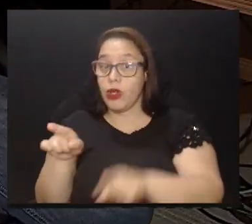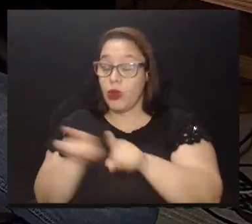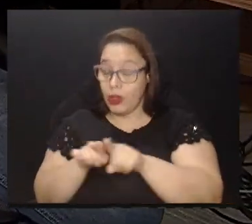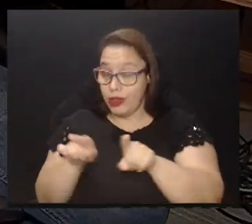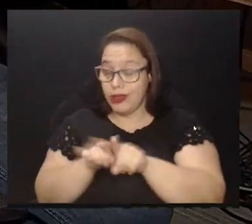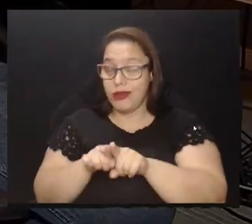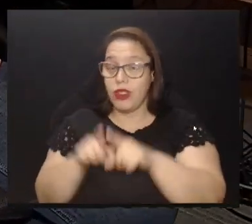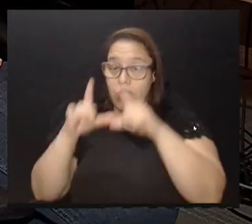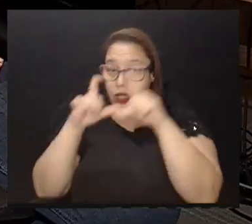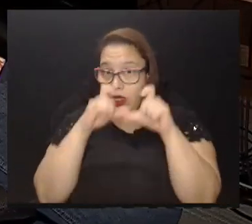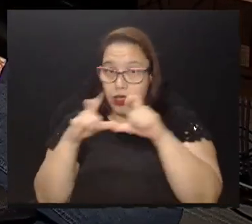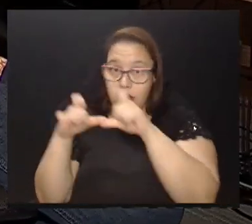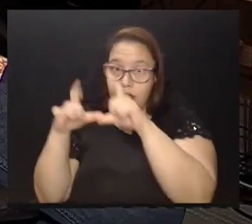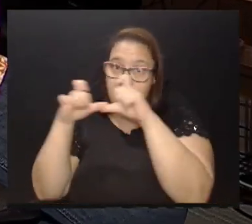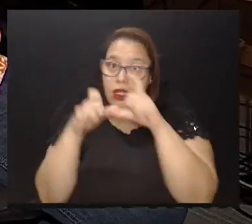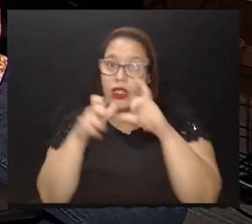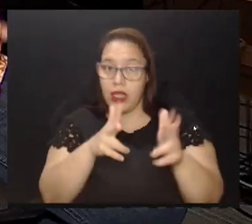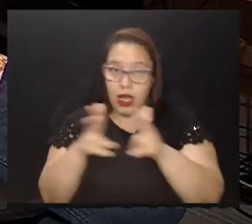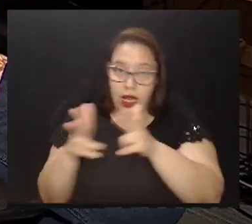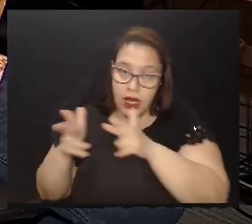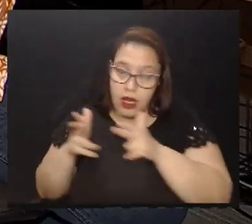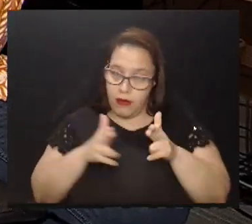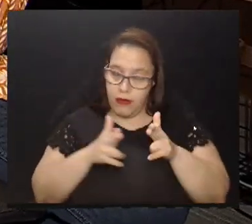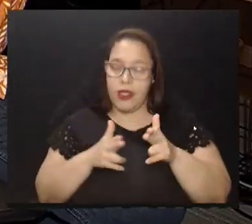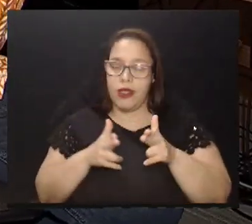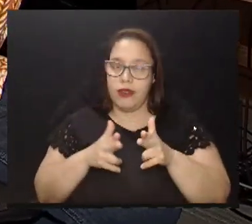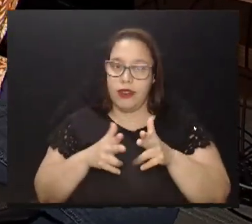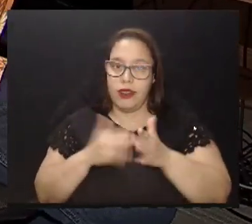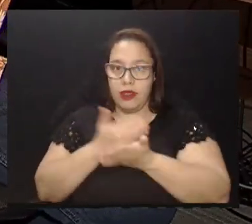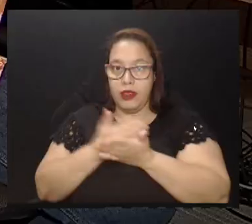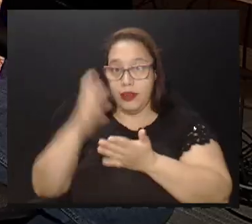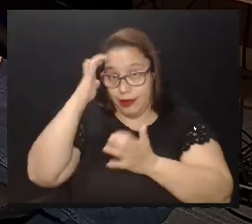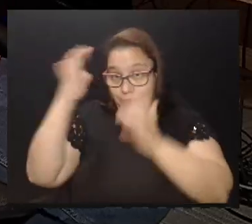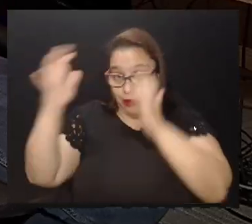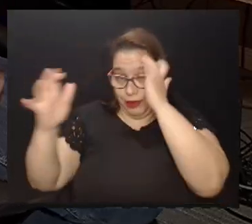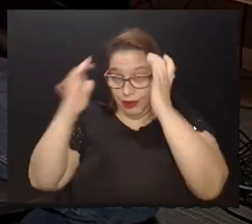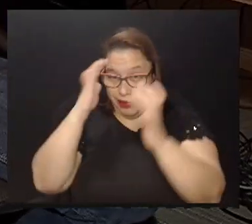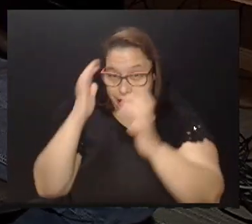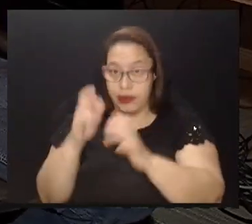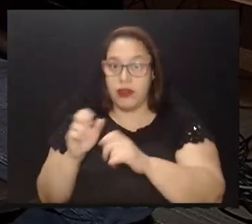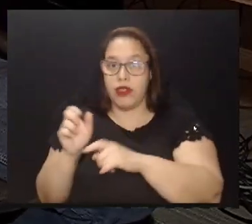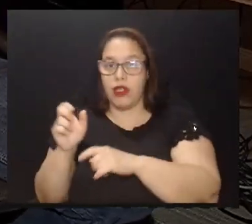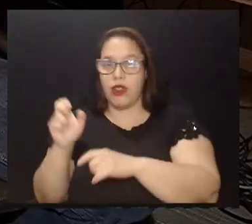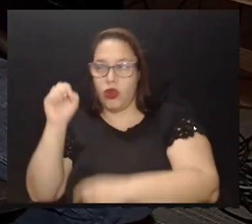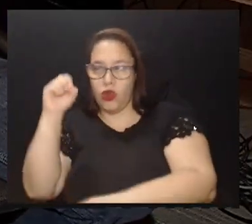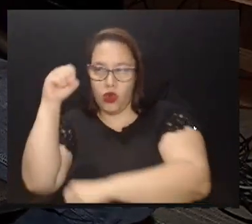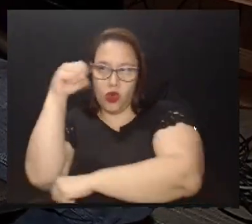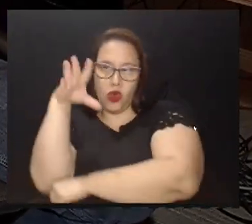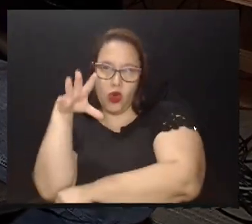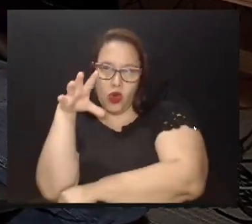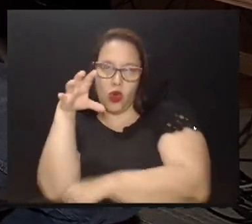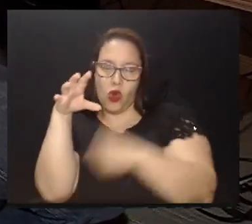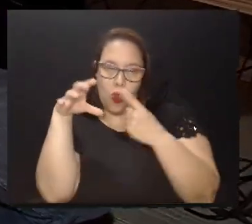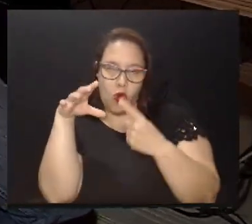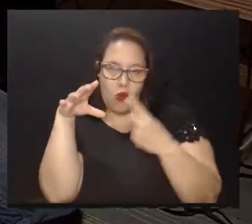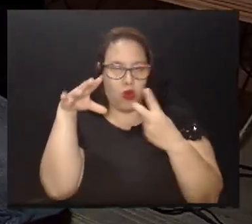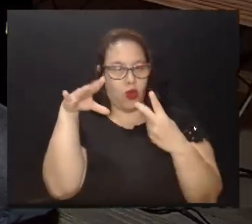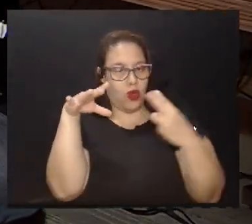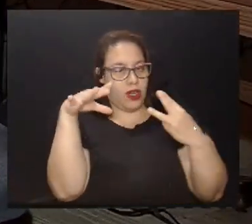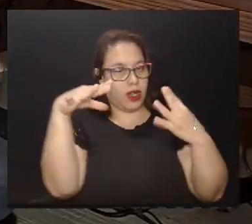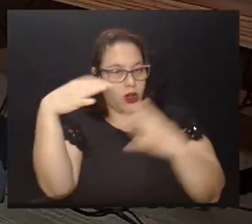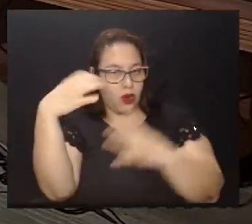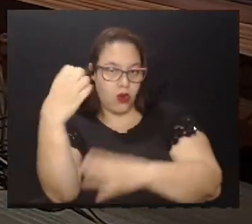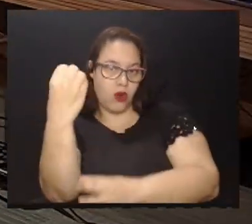pega essas mesmas referências, né, e começa a imaginar. Então, aqui vamos iluminar só com essa luminária. Às vezes tem outras luzes também que a gente não tá vendo, mas começa a